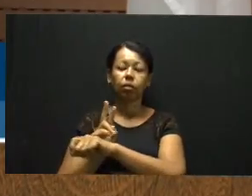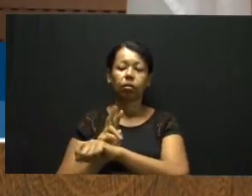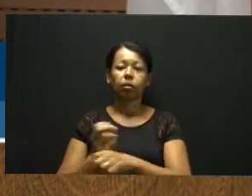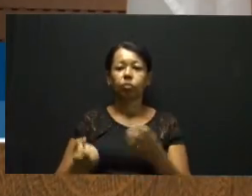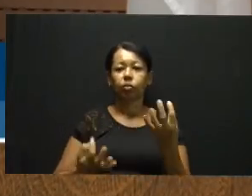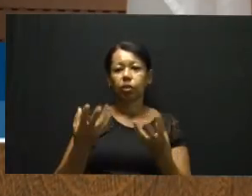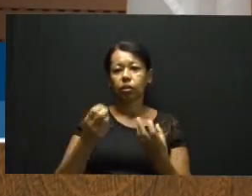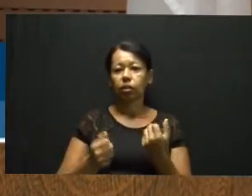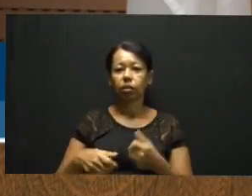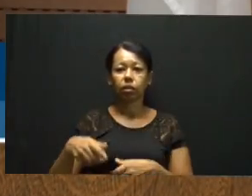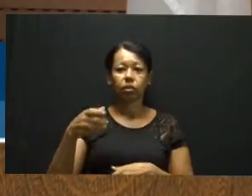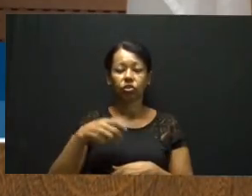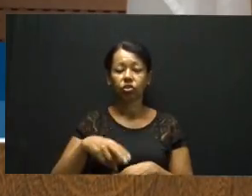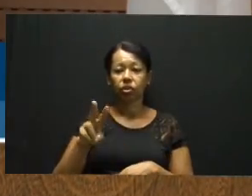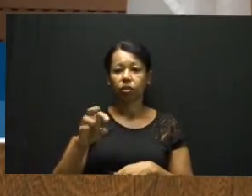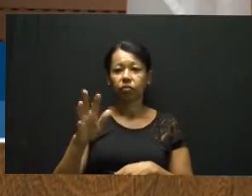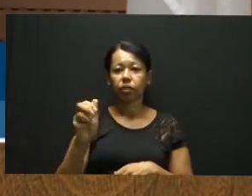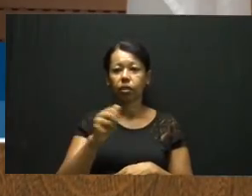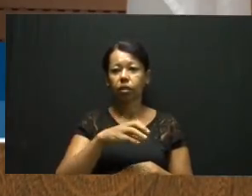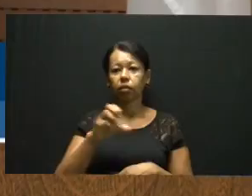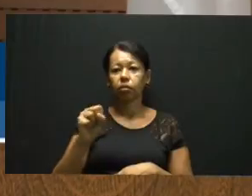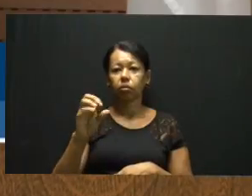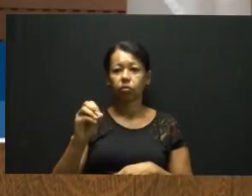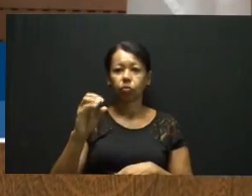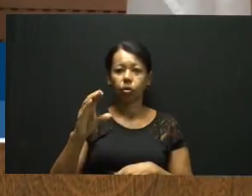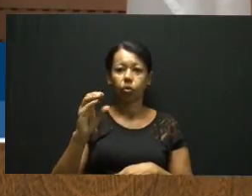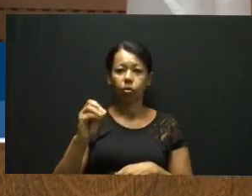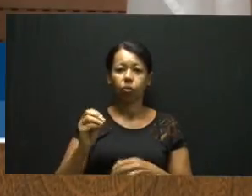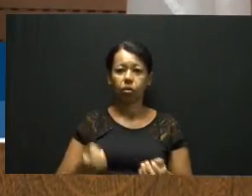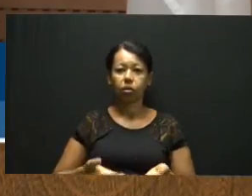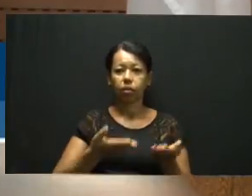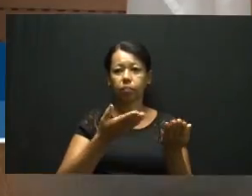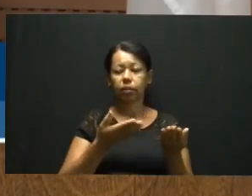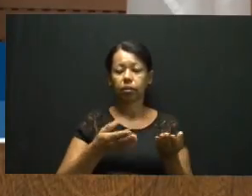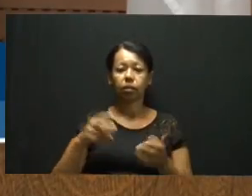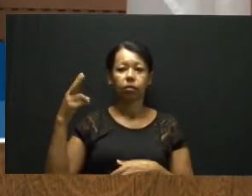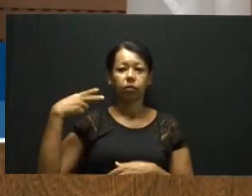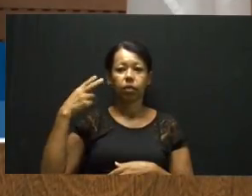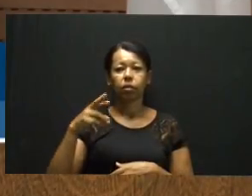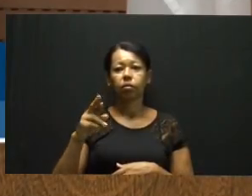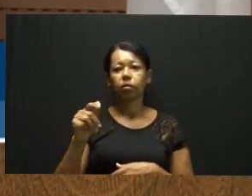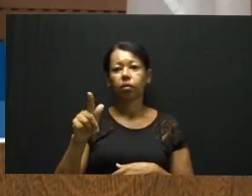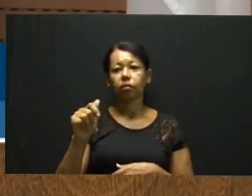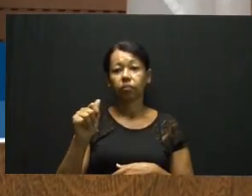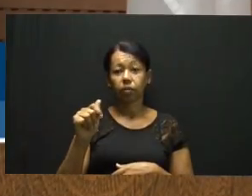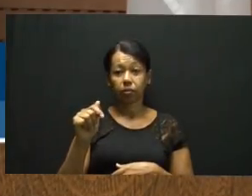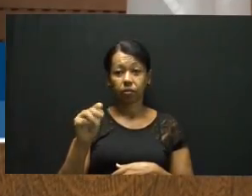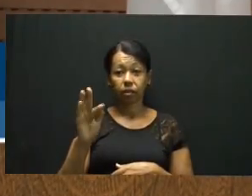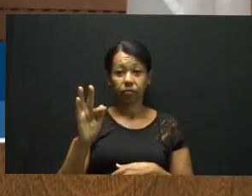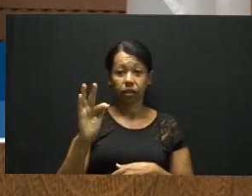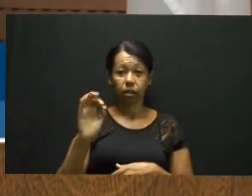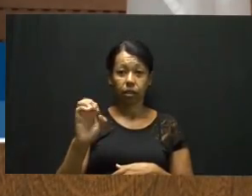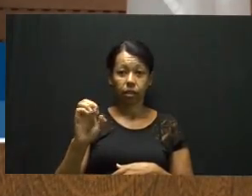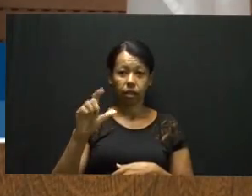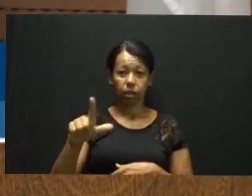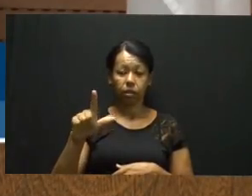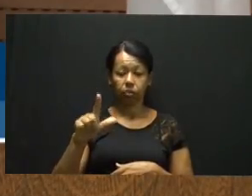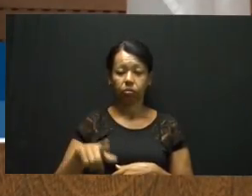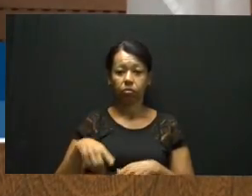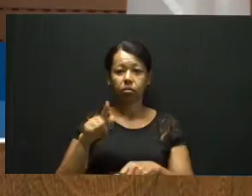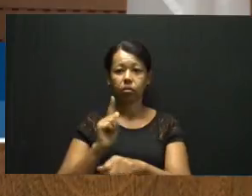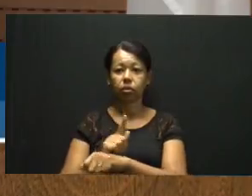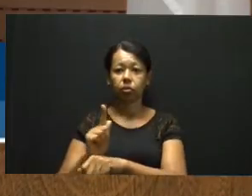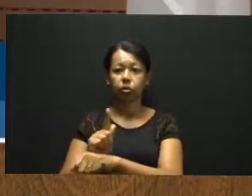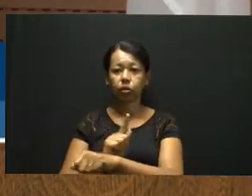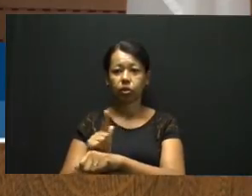Vila Socó para a Praça Cidadania, Vila São José. Caminhe-se. Do vereador Rafael de Souza Vilar. Gestões